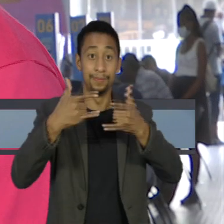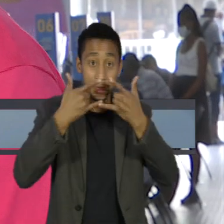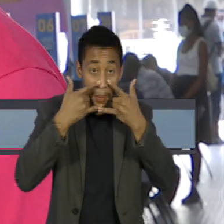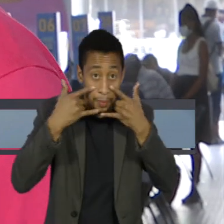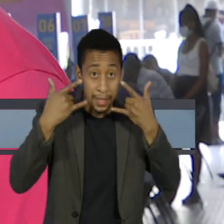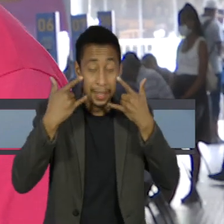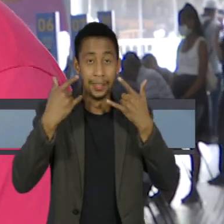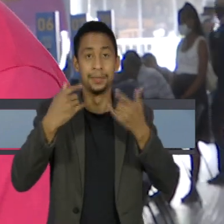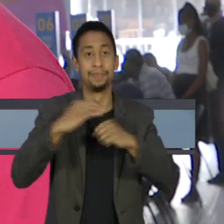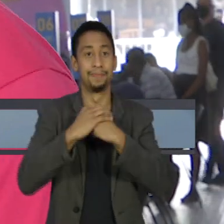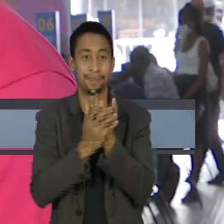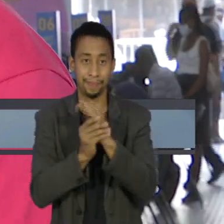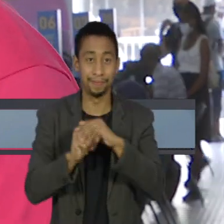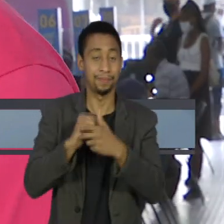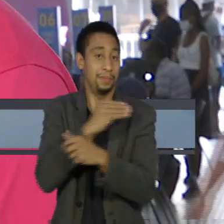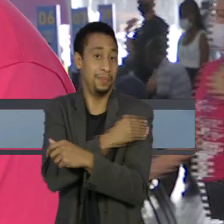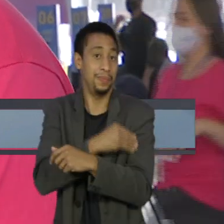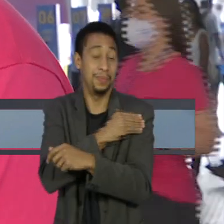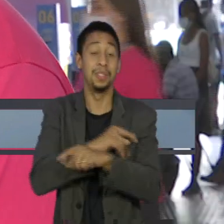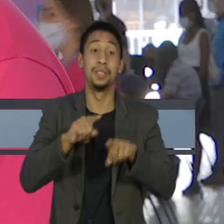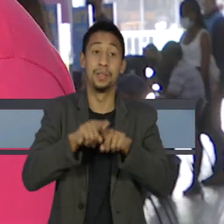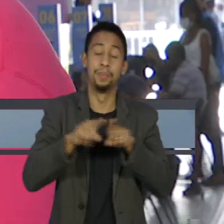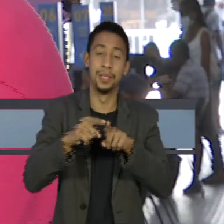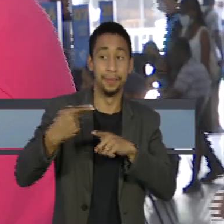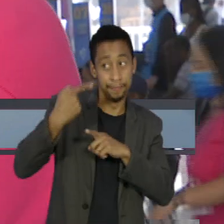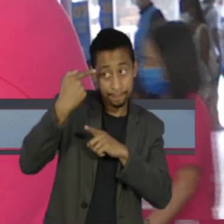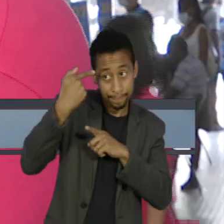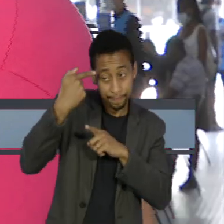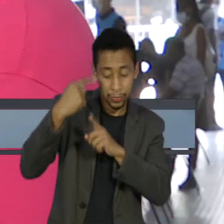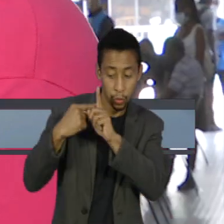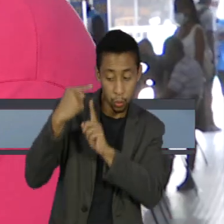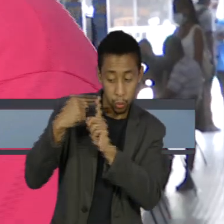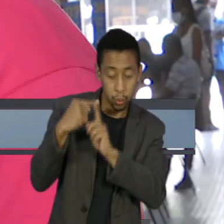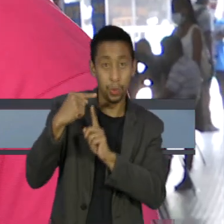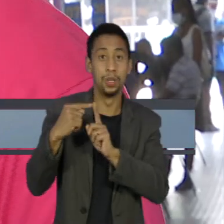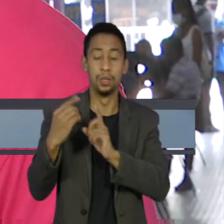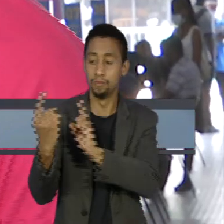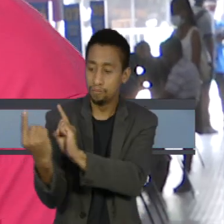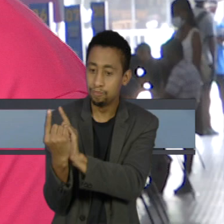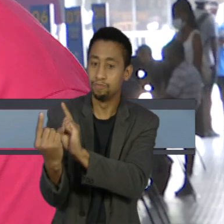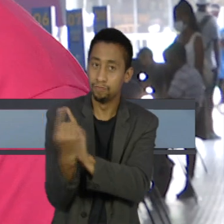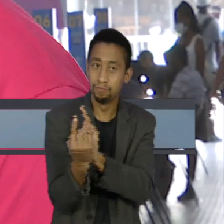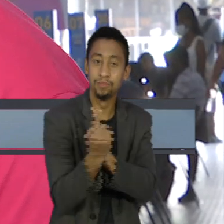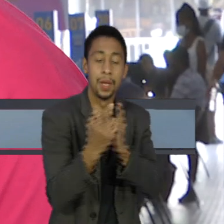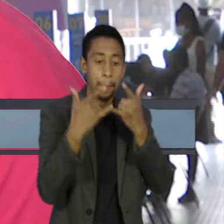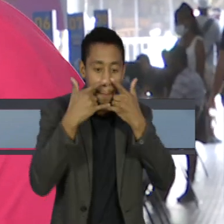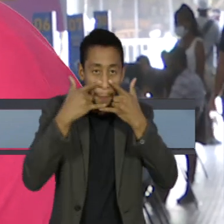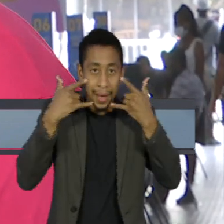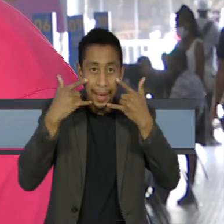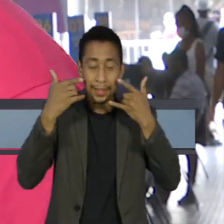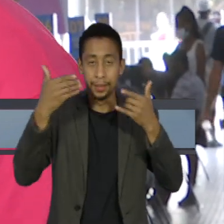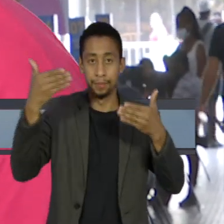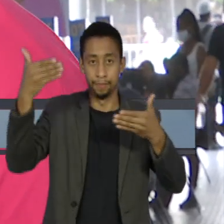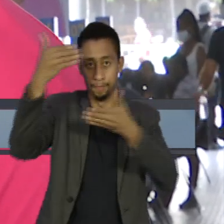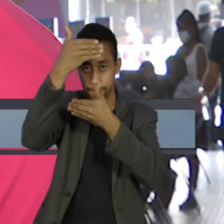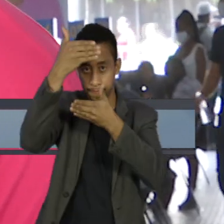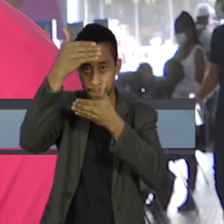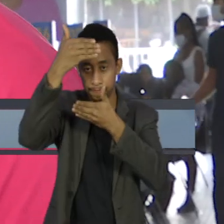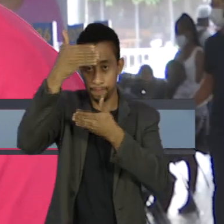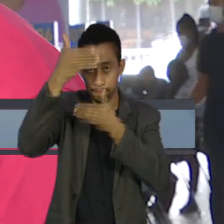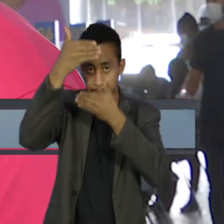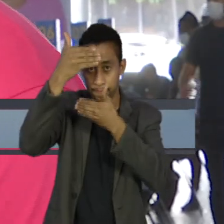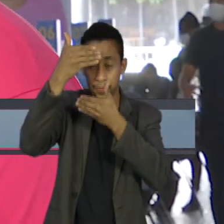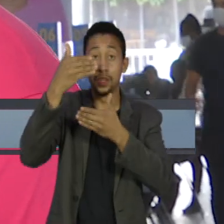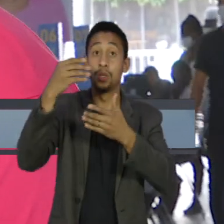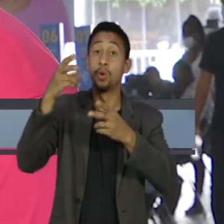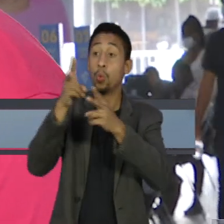máscara, álcool em gel na entrada, medição de temperatura. Todos os nossos atendentes aqui, eles estão com máscara, protetor facial. O nosso